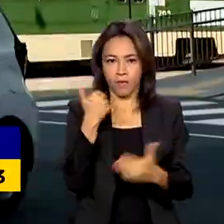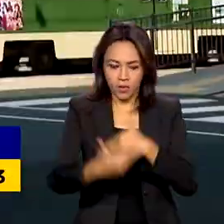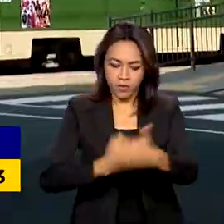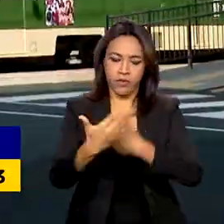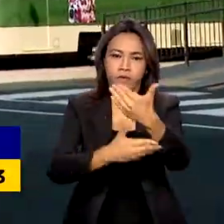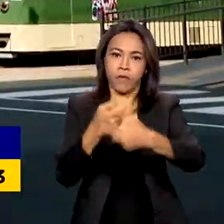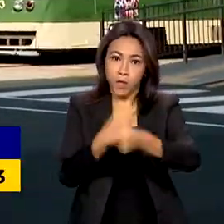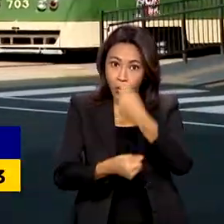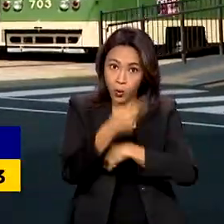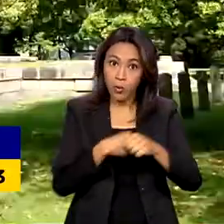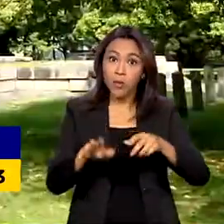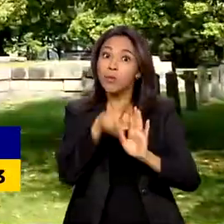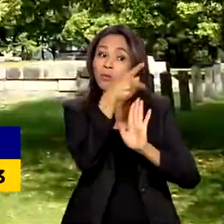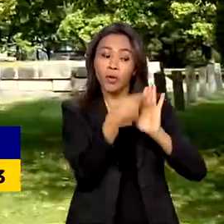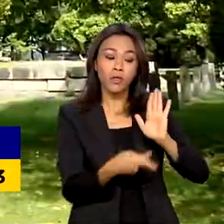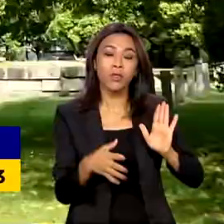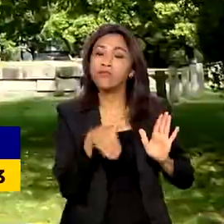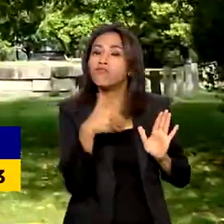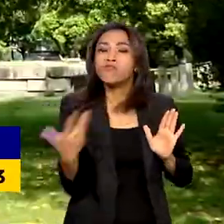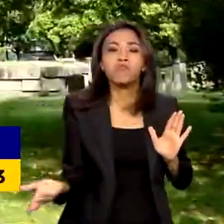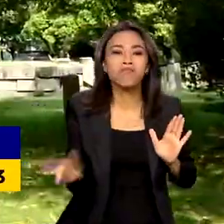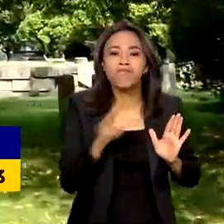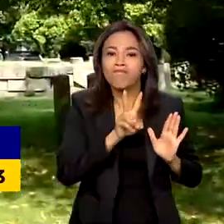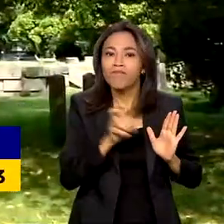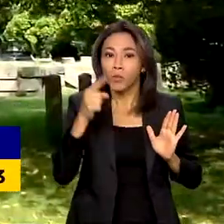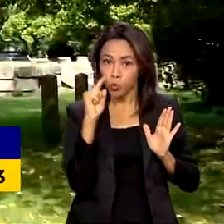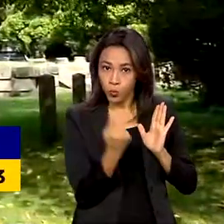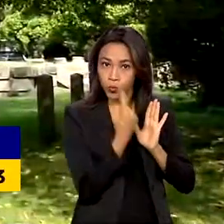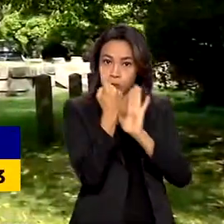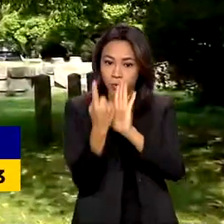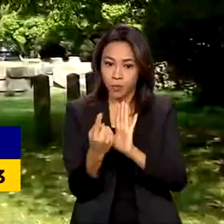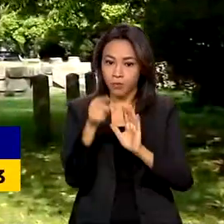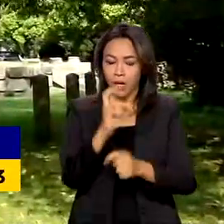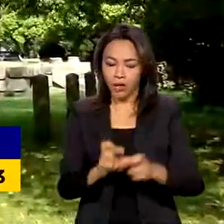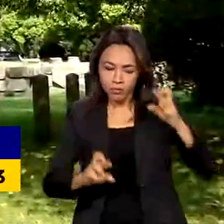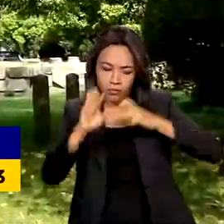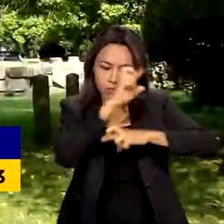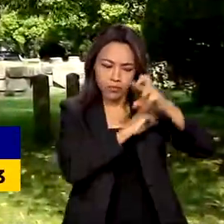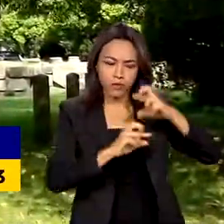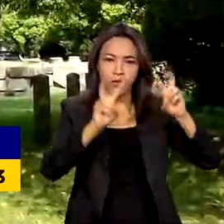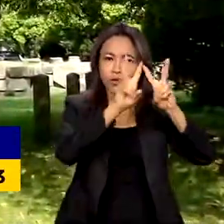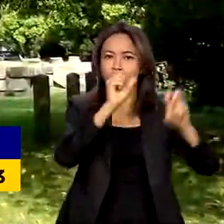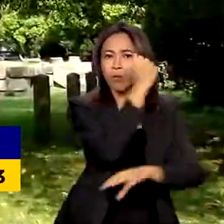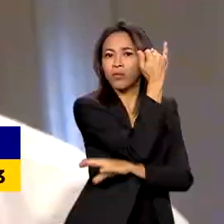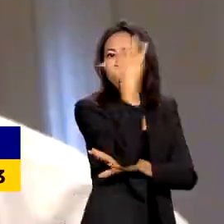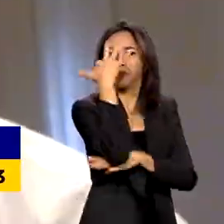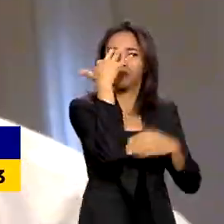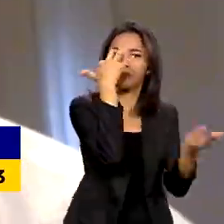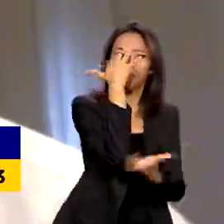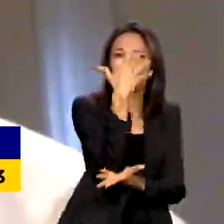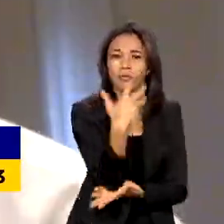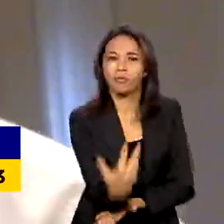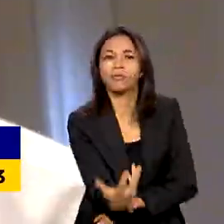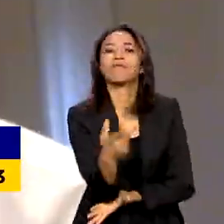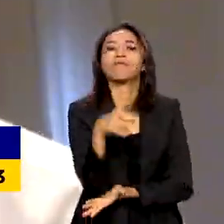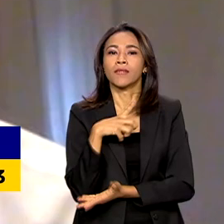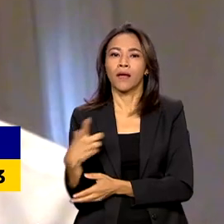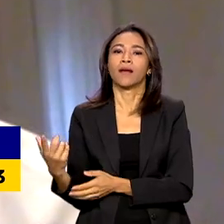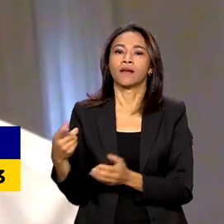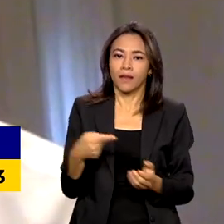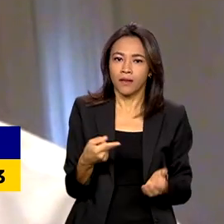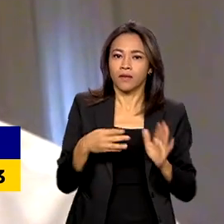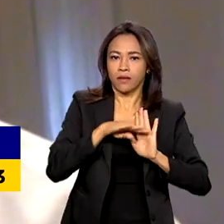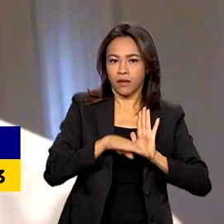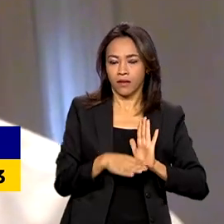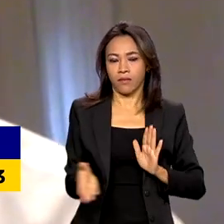Entre os projetos em andamento está um para monitorar o desmatamento de florestas. Nós temos um